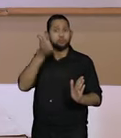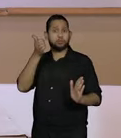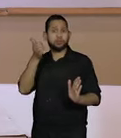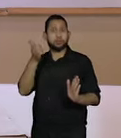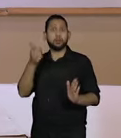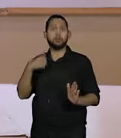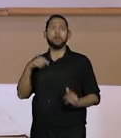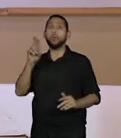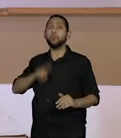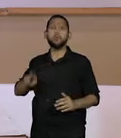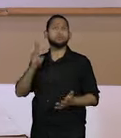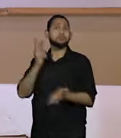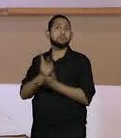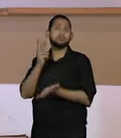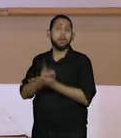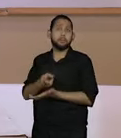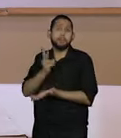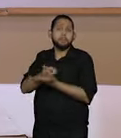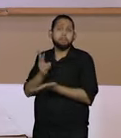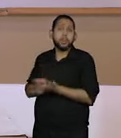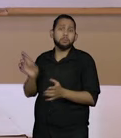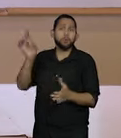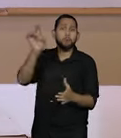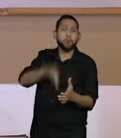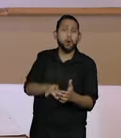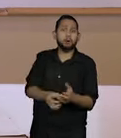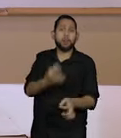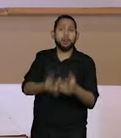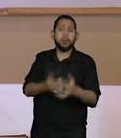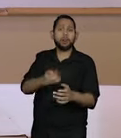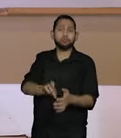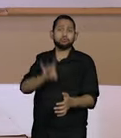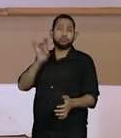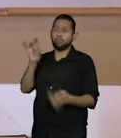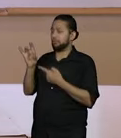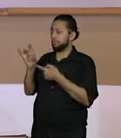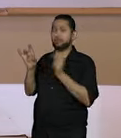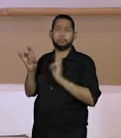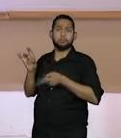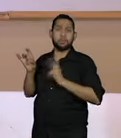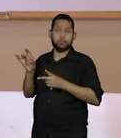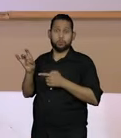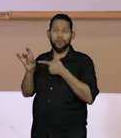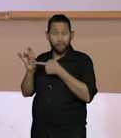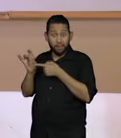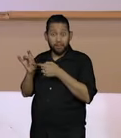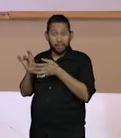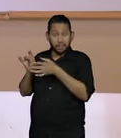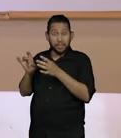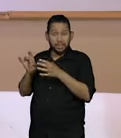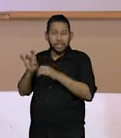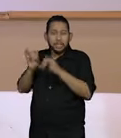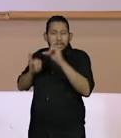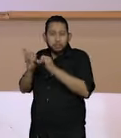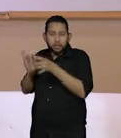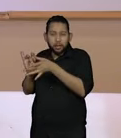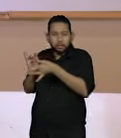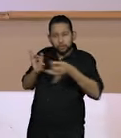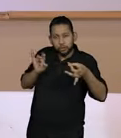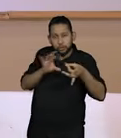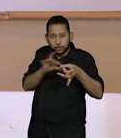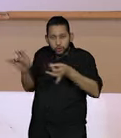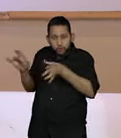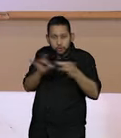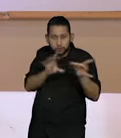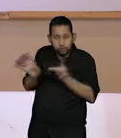esse cobre para vários experimentos desse tipo, sendo usado como catalisador. Esse primeiro experimento que a gente